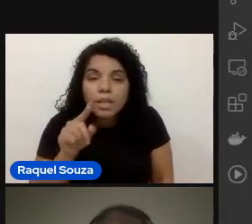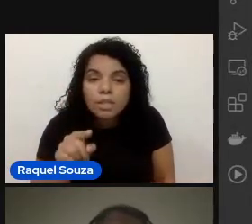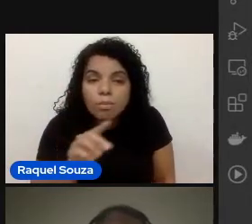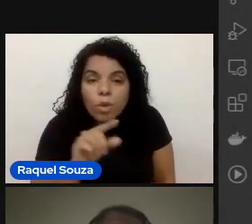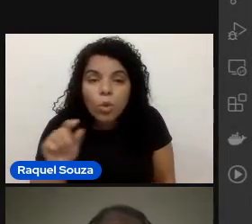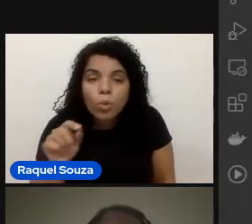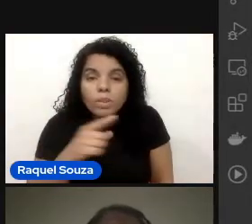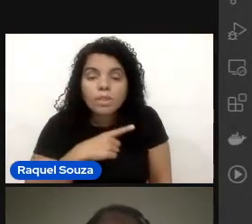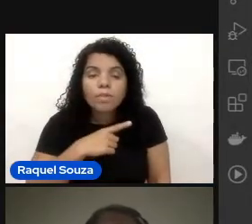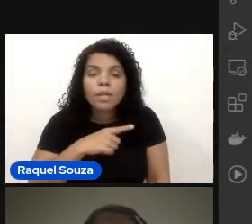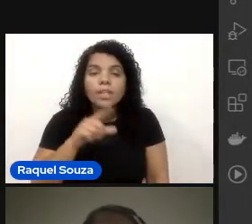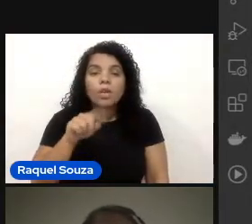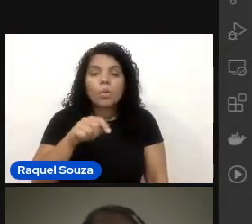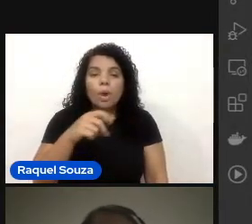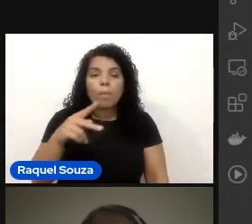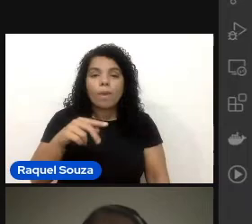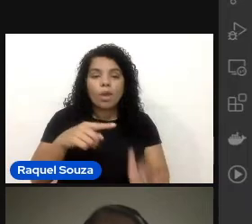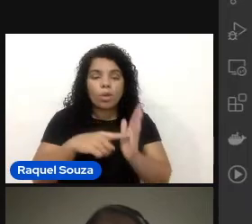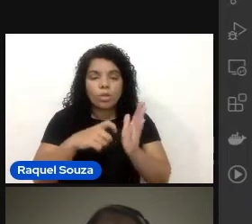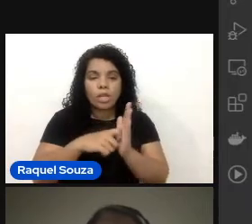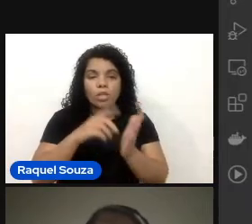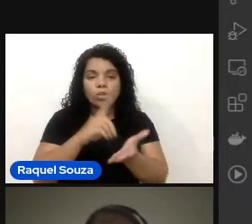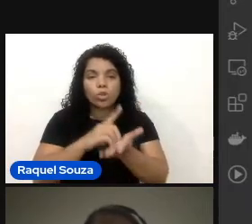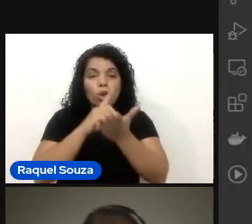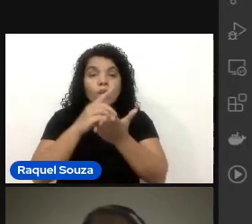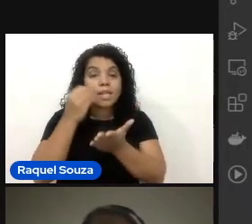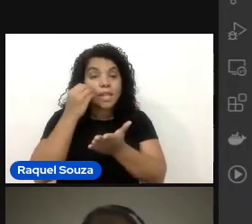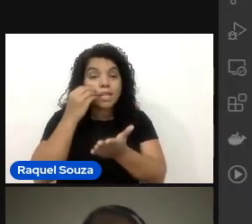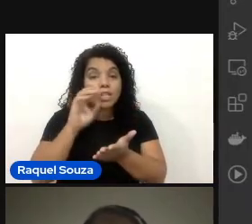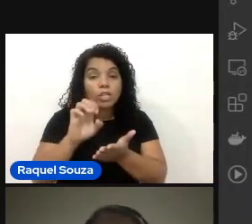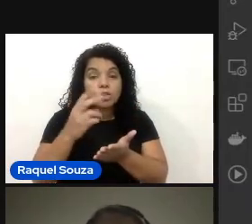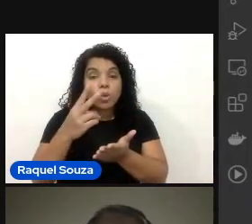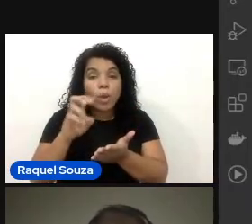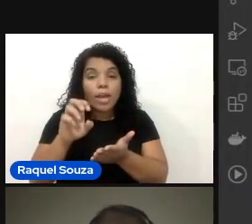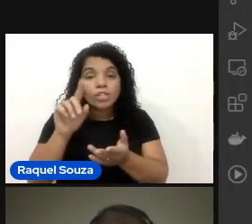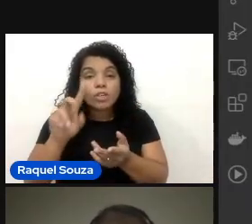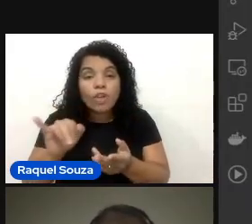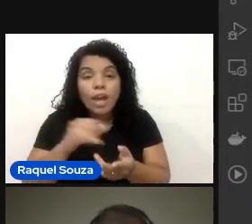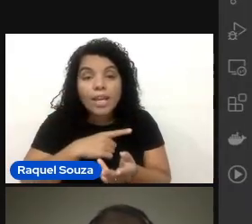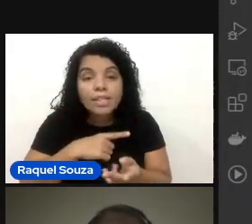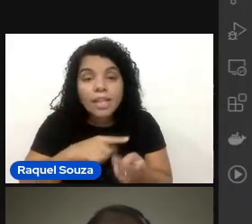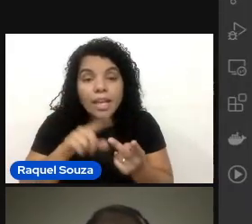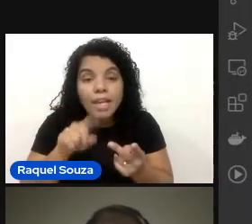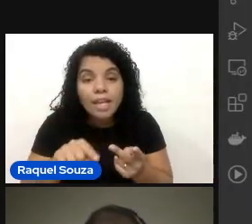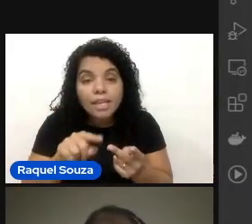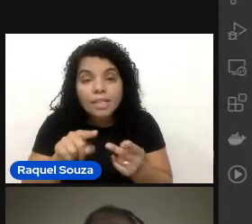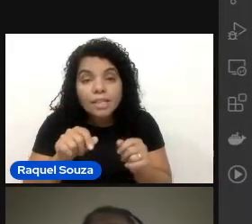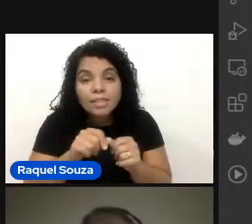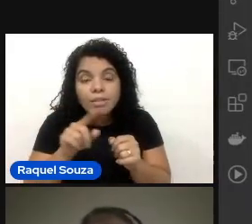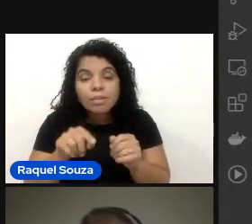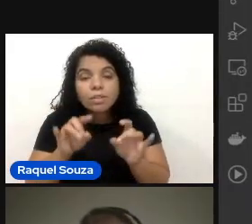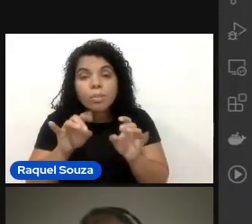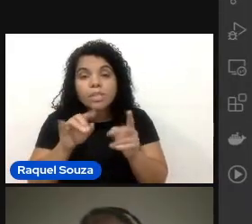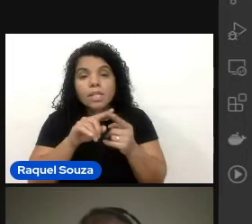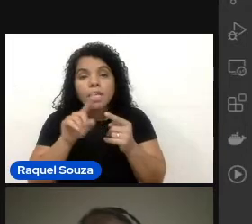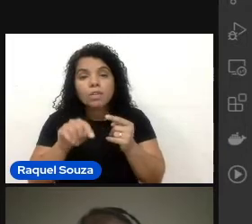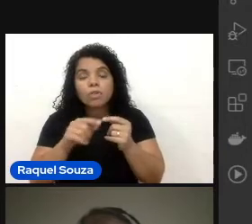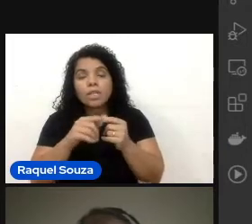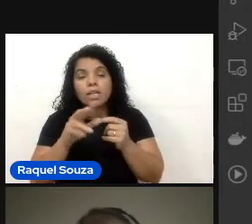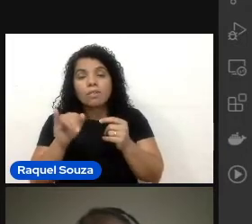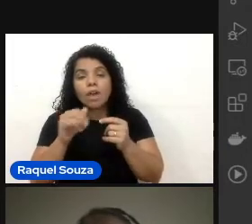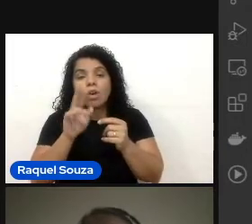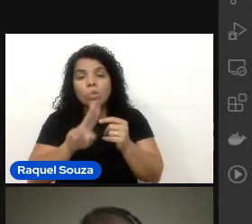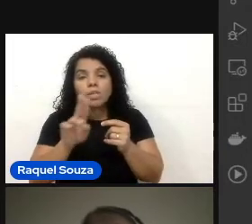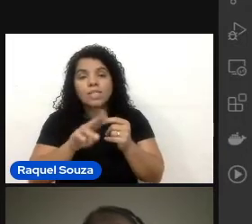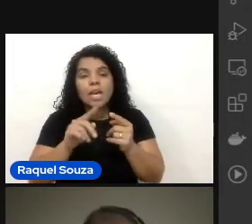Docker. Os testes end-to-end vão ter esse match aqui, vão ter um output de específico, e vão usar essas configurações